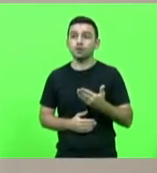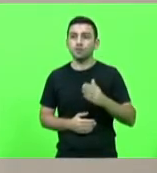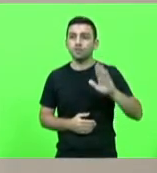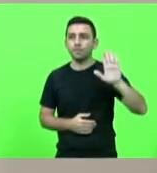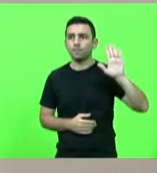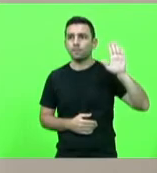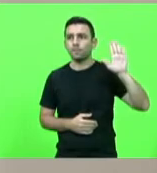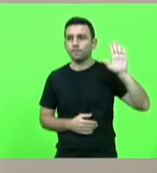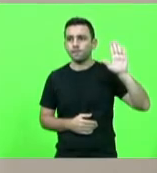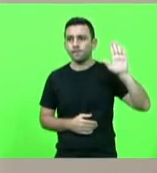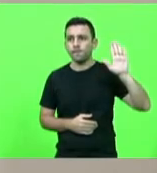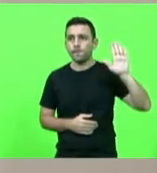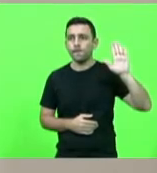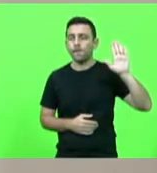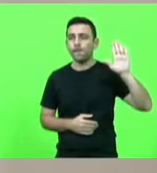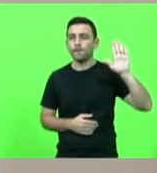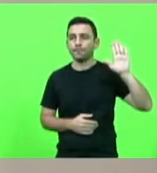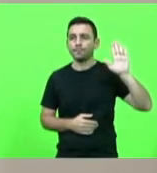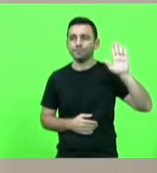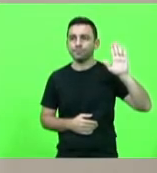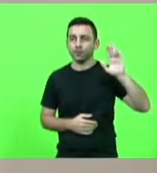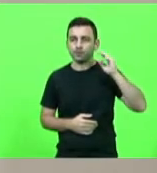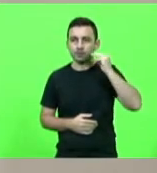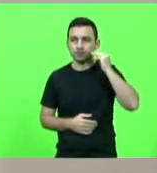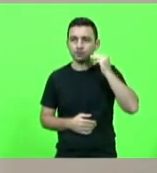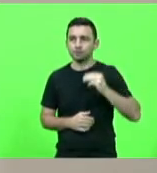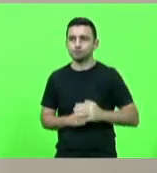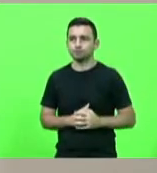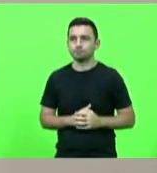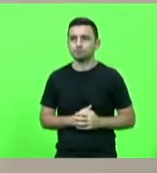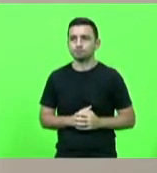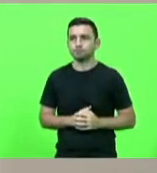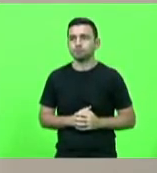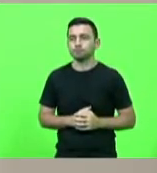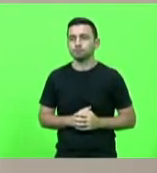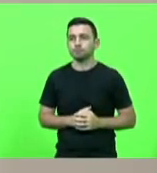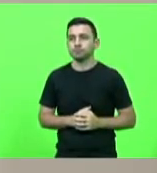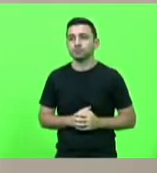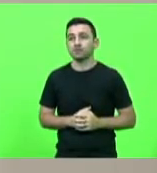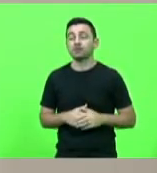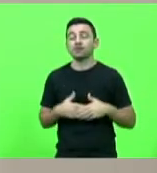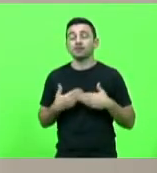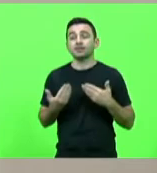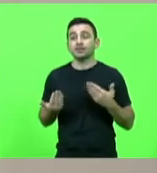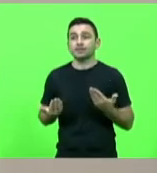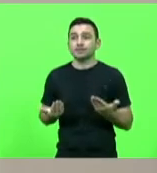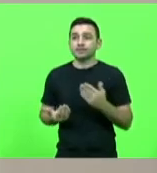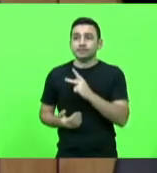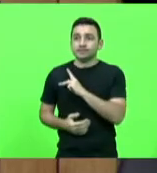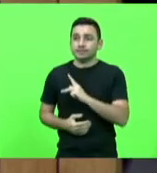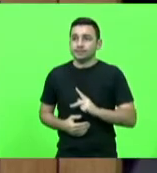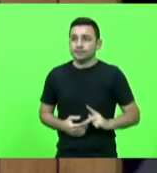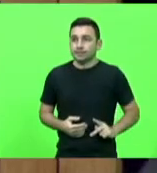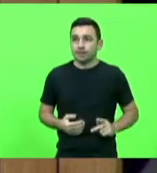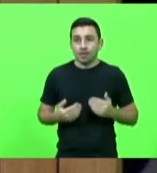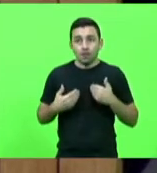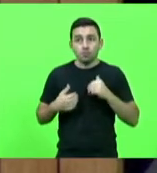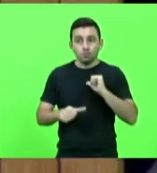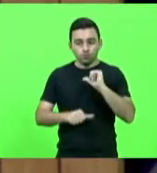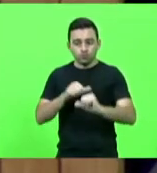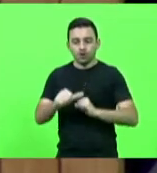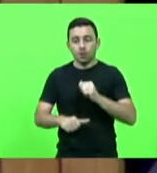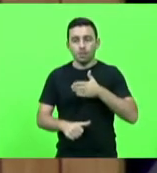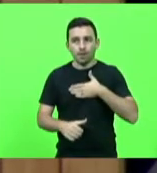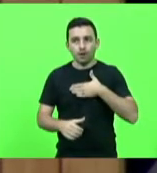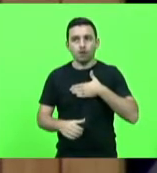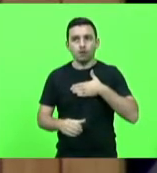Ainda com a palavra o deputado Márcio Machado. Não, vou falar sim. Presidente, eu vou alterar o meu voto, votar a